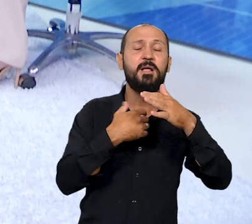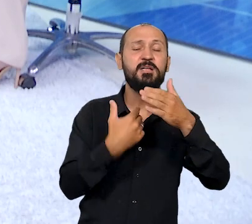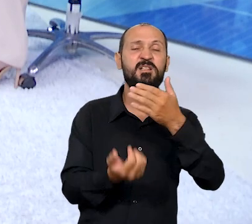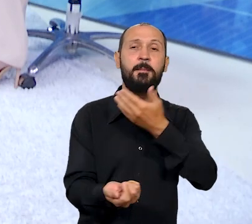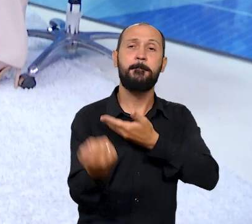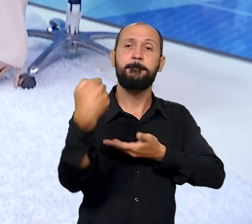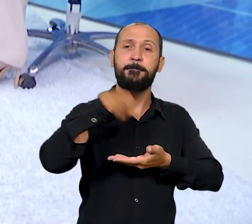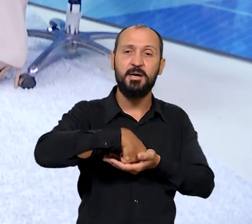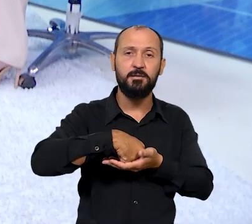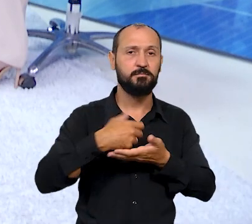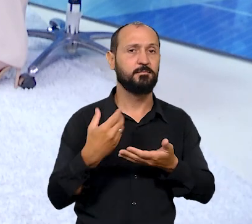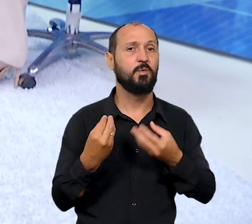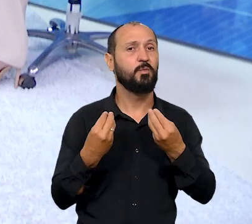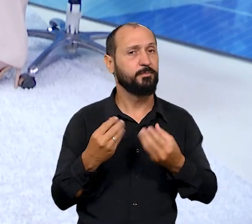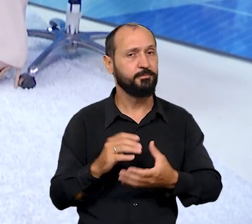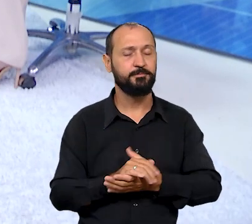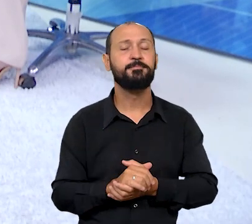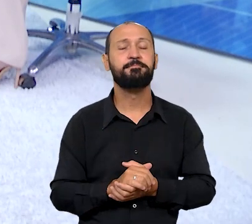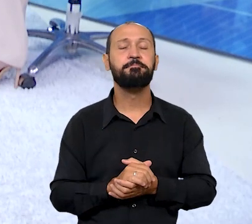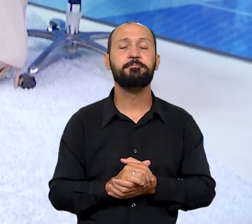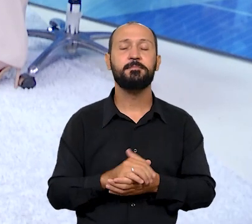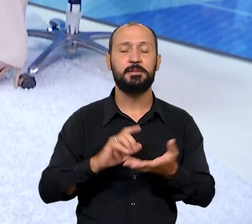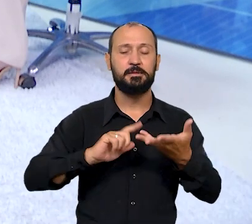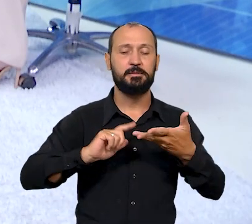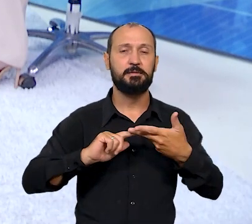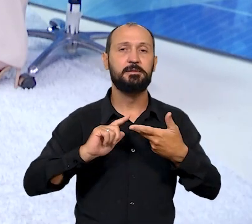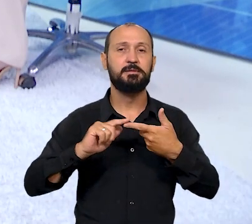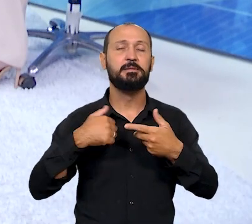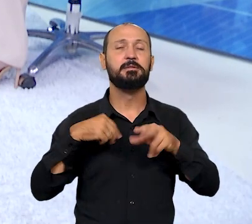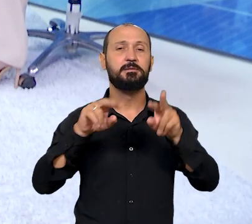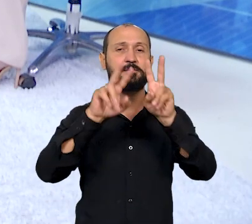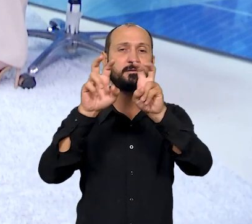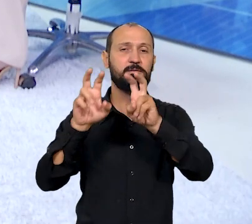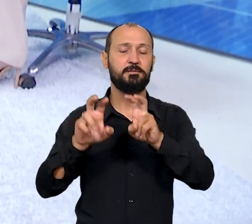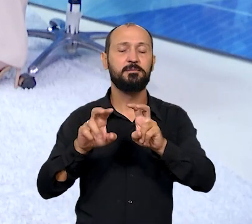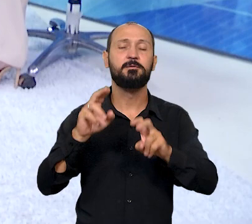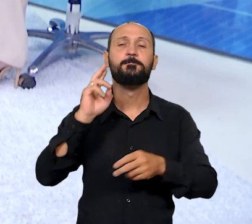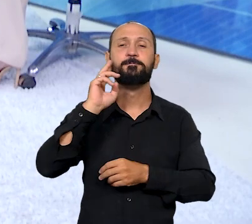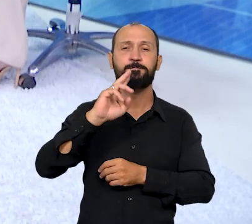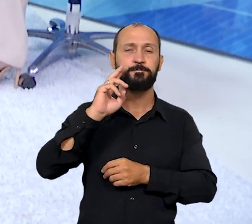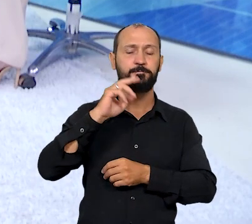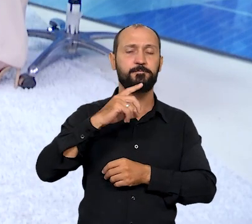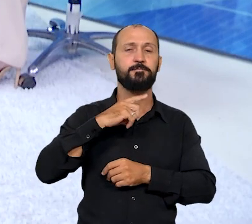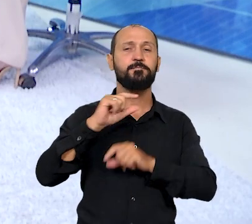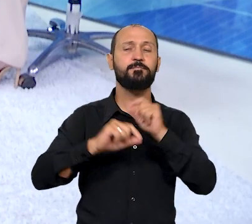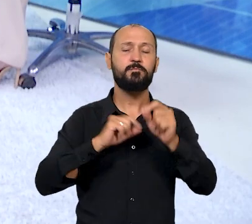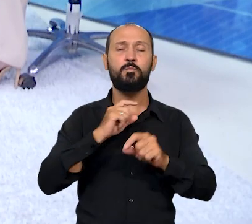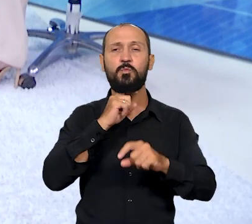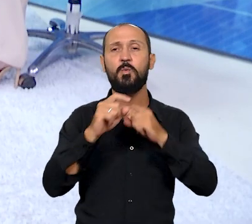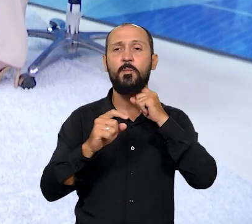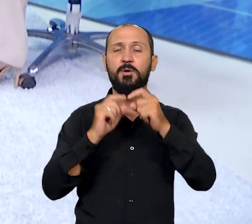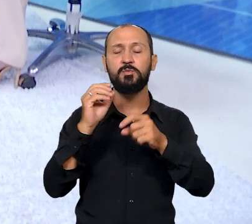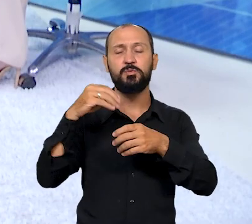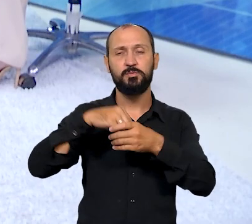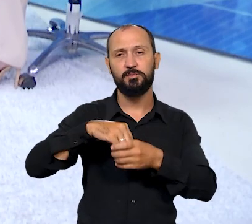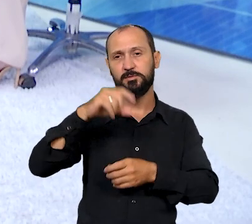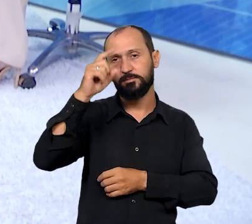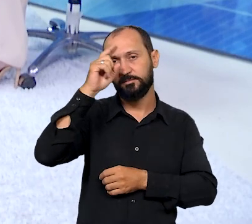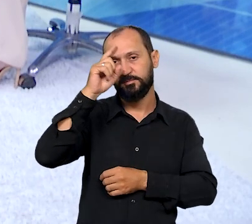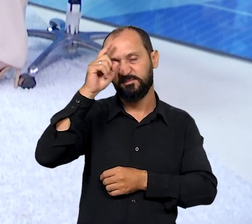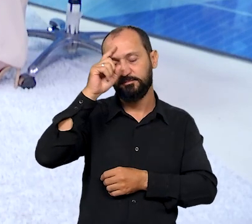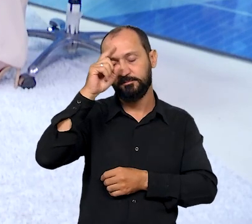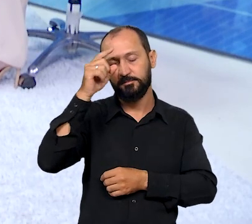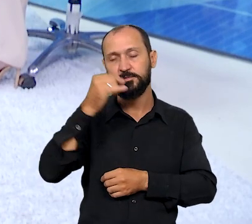né, com relação à empresa, à concessionária, para pedir reembolso, dentre outros temas que geralmente a gente tem uma